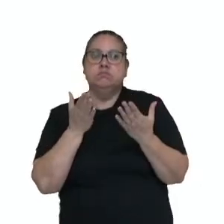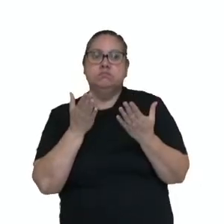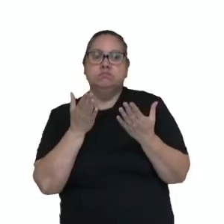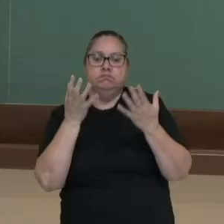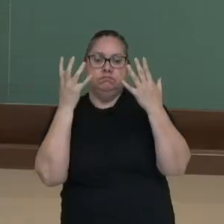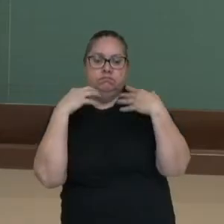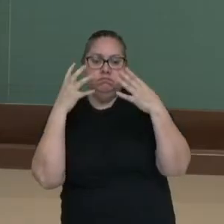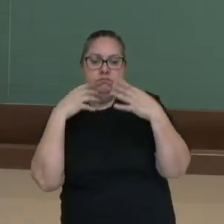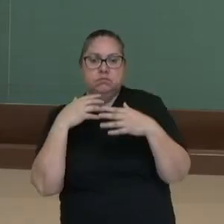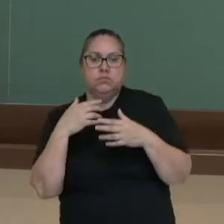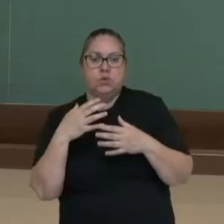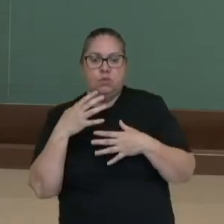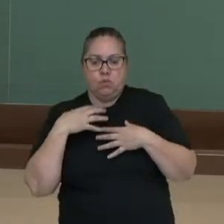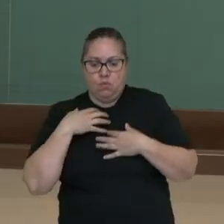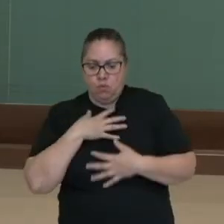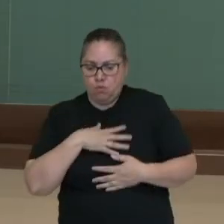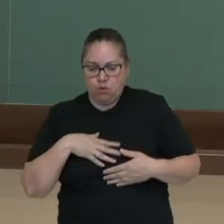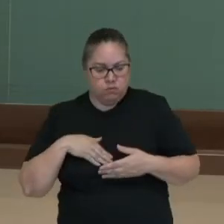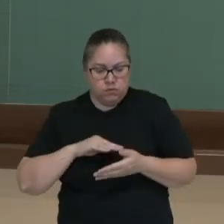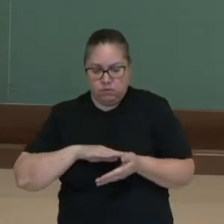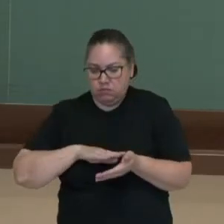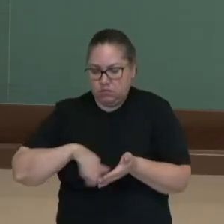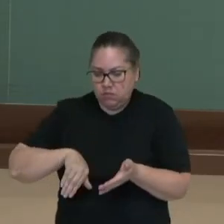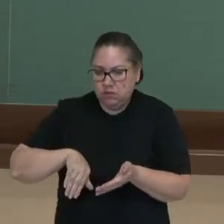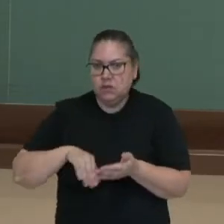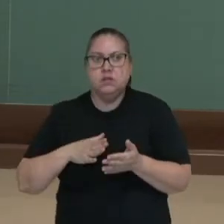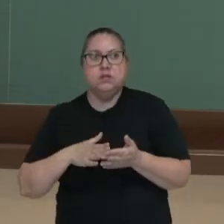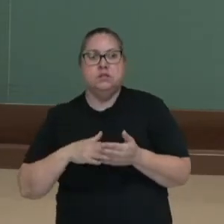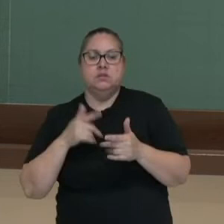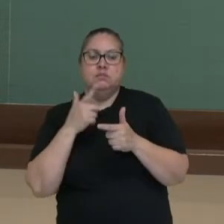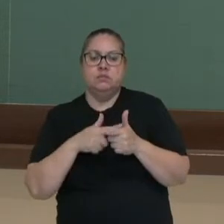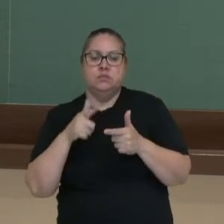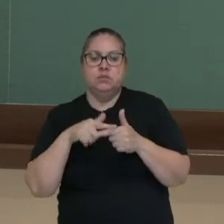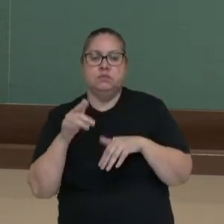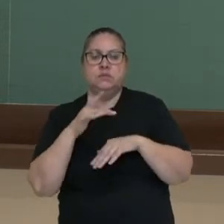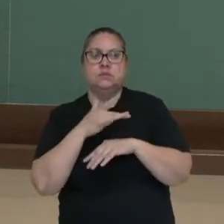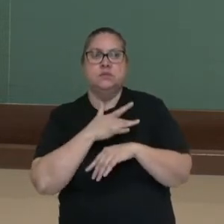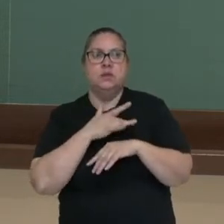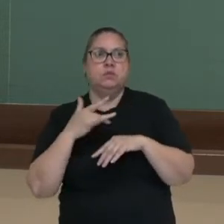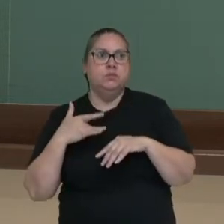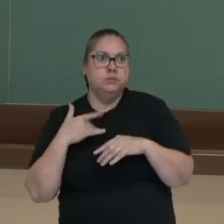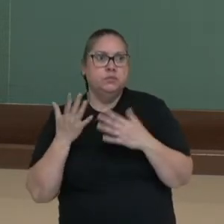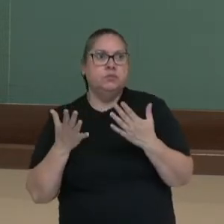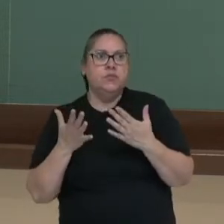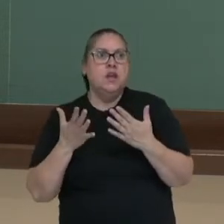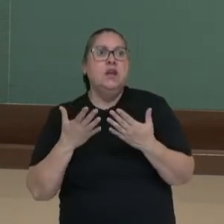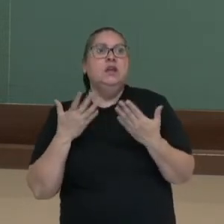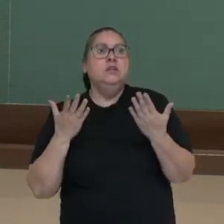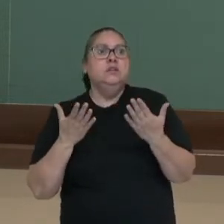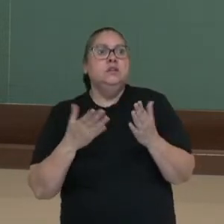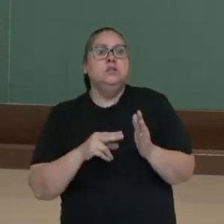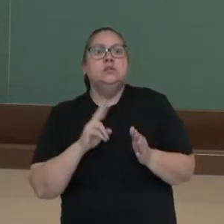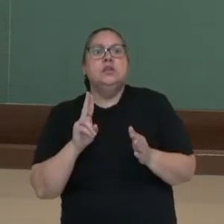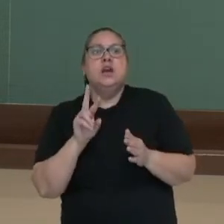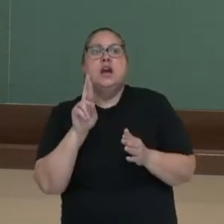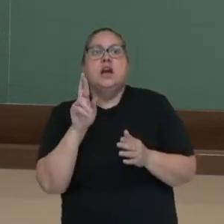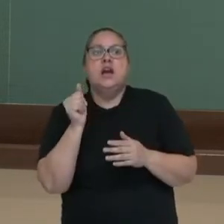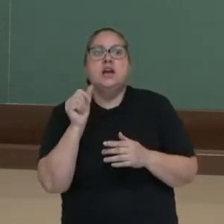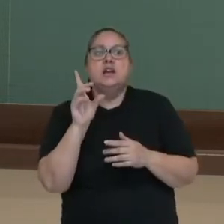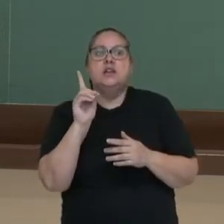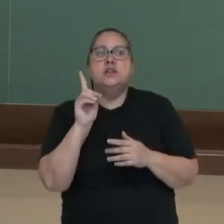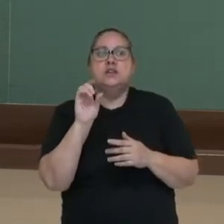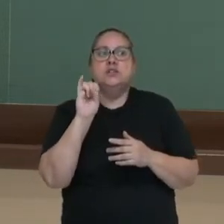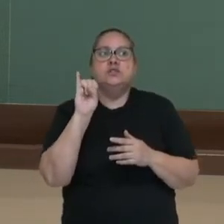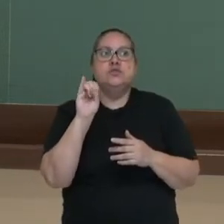o organismo não vai conseguir eliminar e isso vai gerar sérios problemas de saúde, né? Denominam-se elementos radioativos,